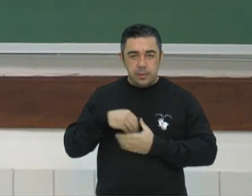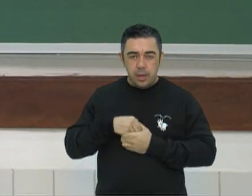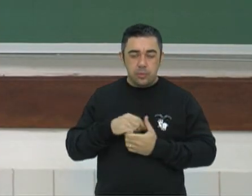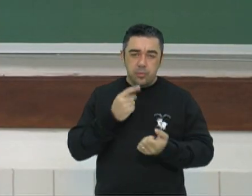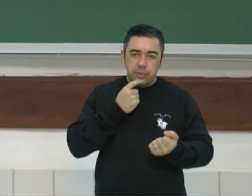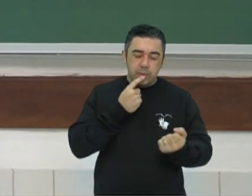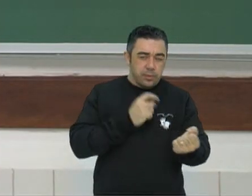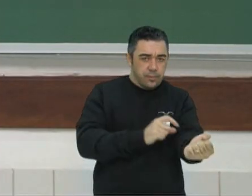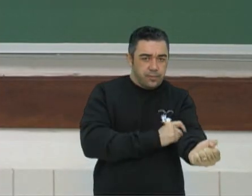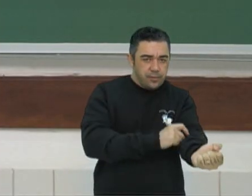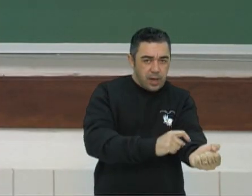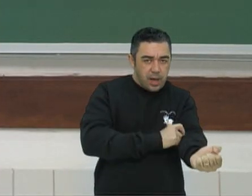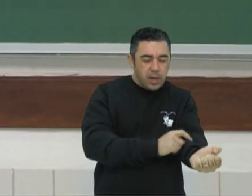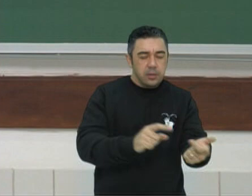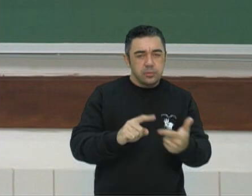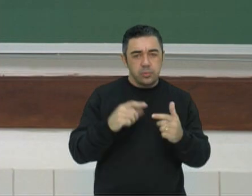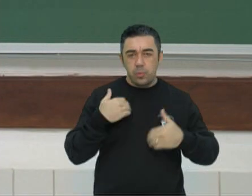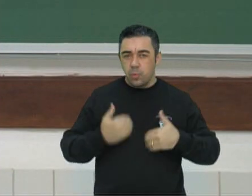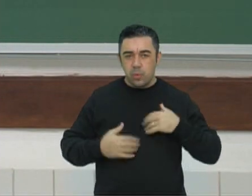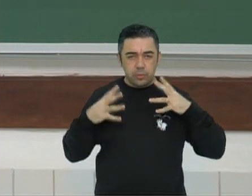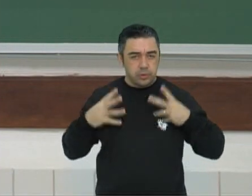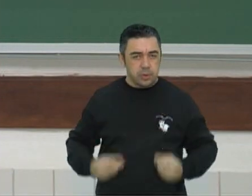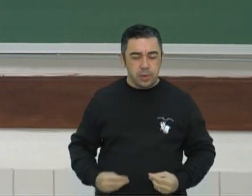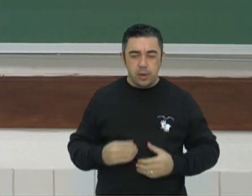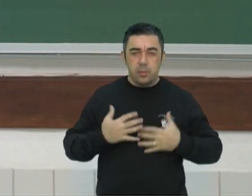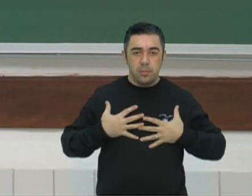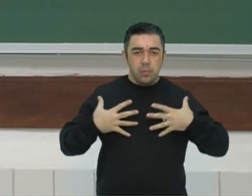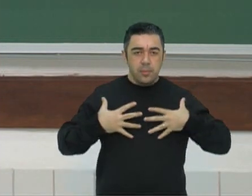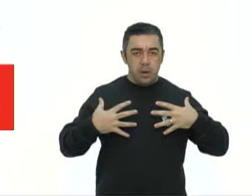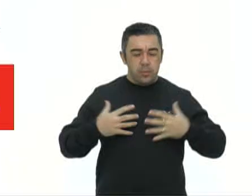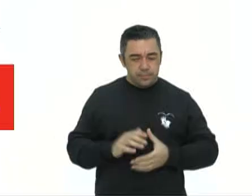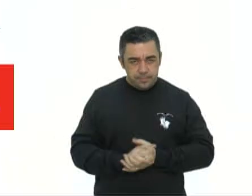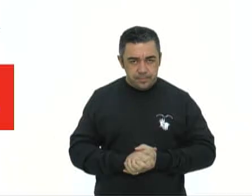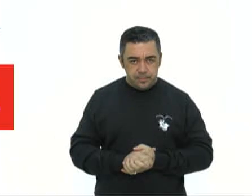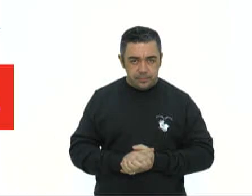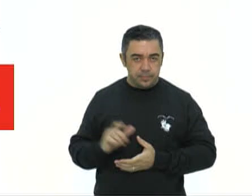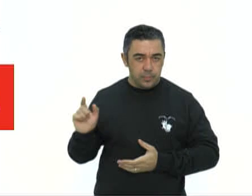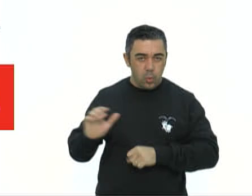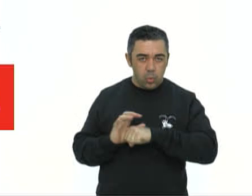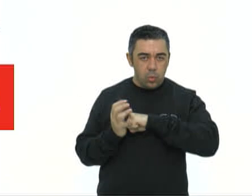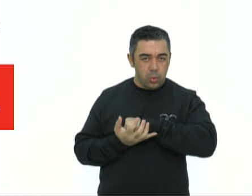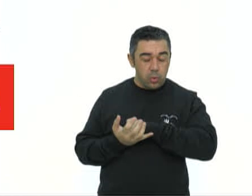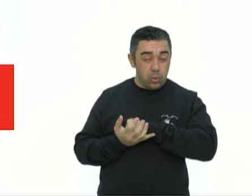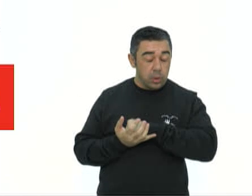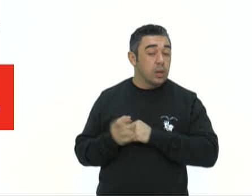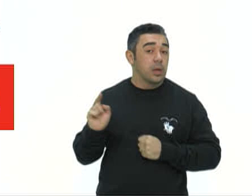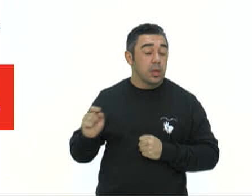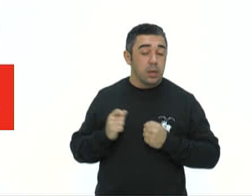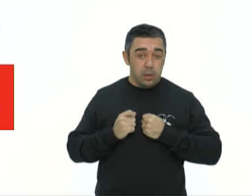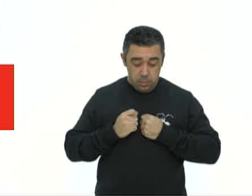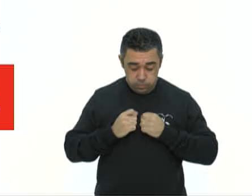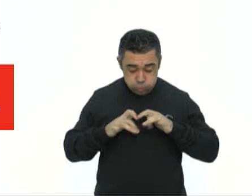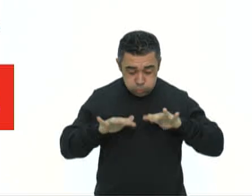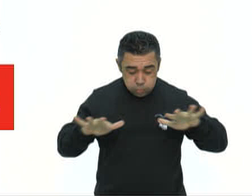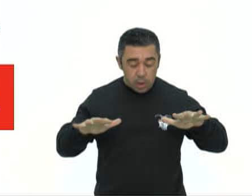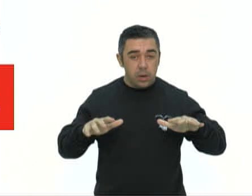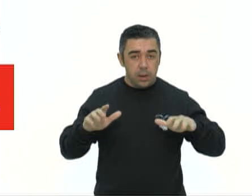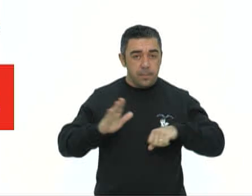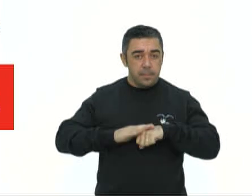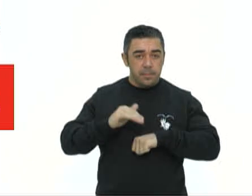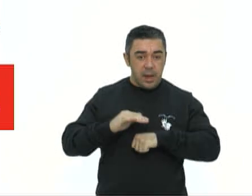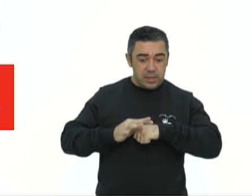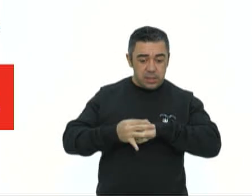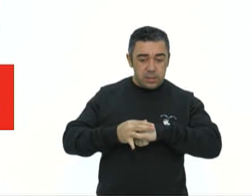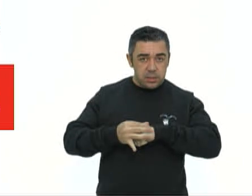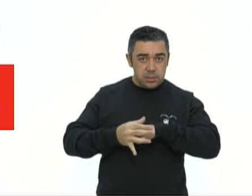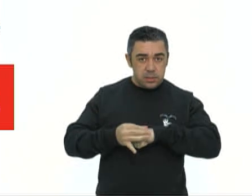vasos sanguíneos, pelo corpo de um modo geral, né, nos pulmões e tal. O novo coronavírus aí acaba se multiplicando também nesse tecido adiposo, ele vai